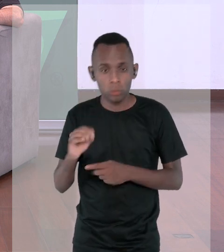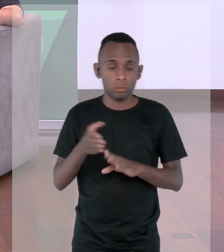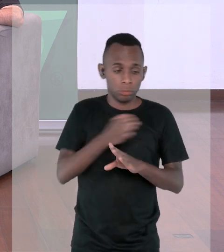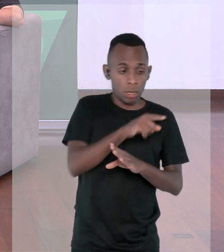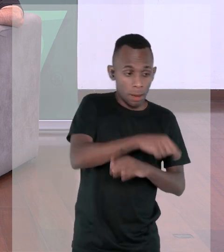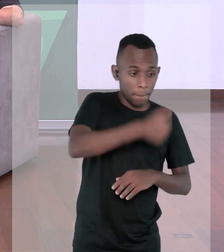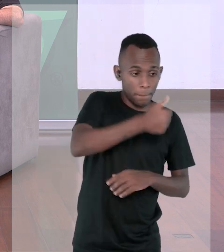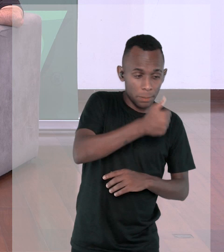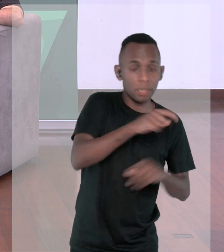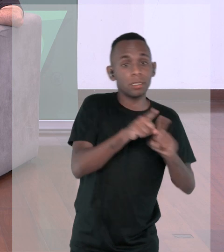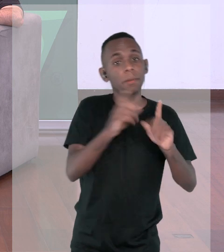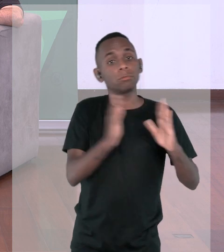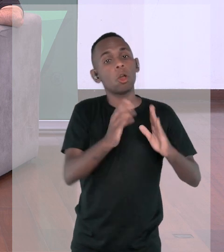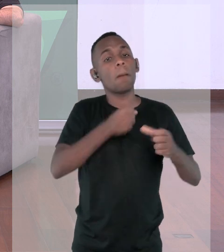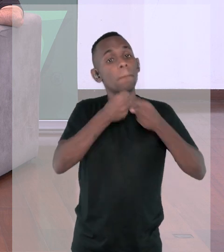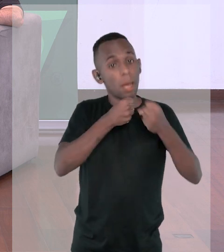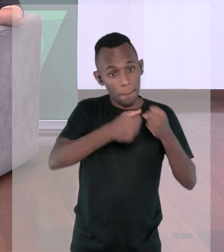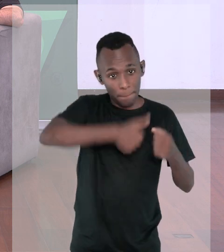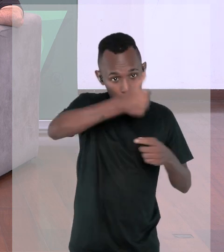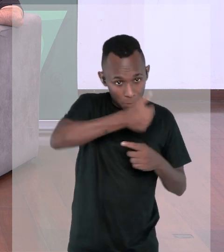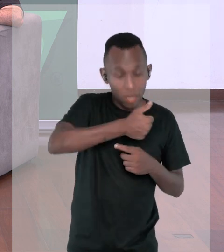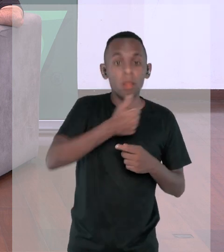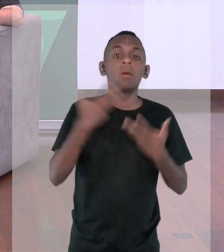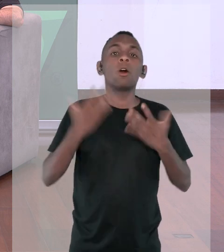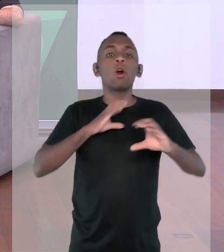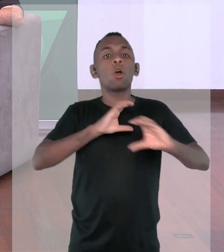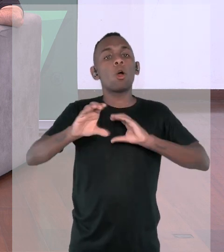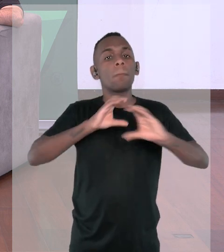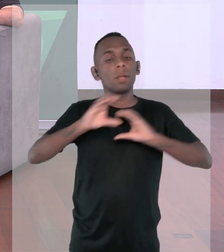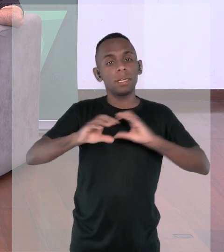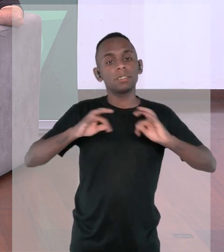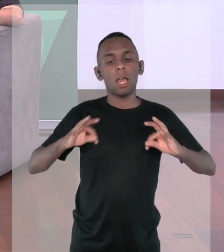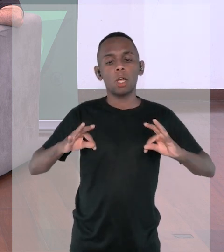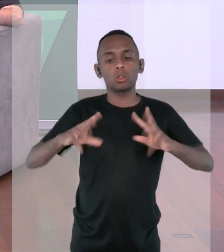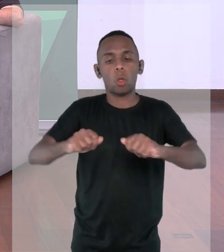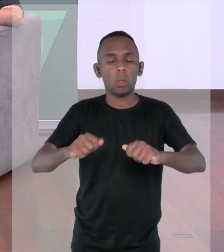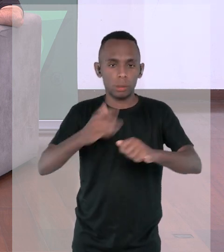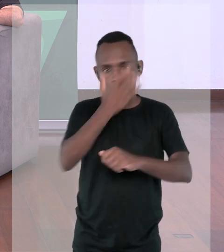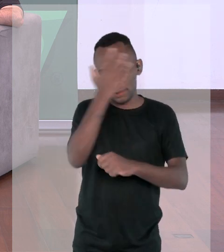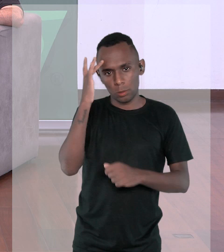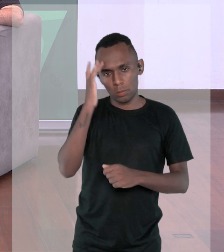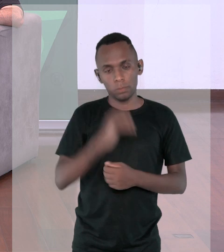livro e na primeira temporada do podcast, de dizer que comunicação é para todo mundo.